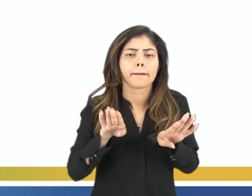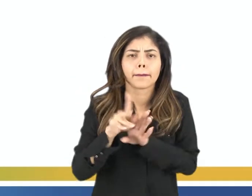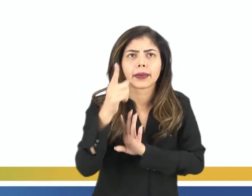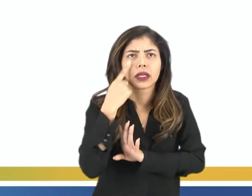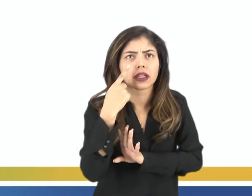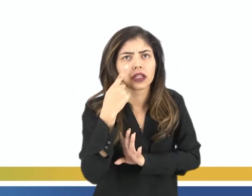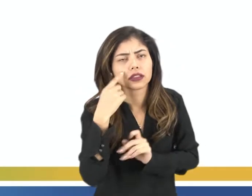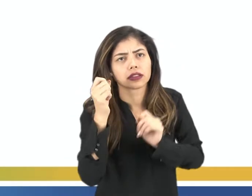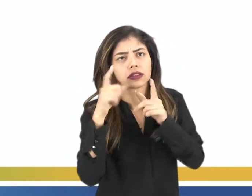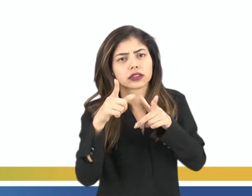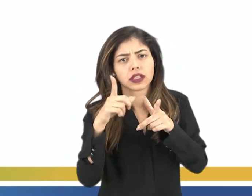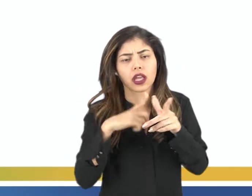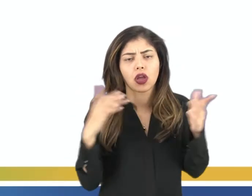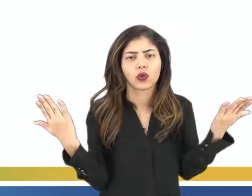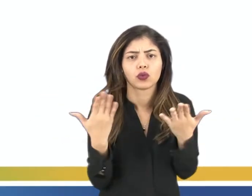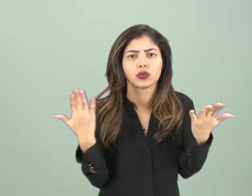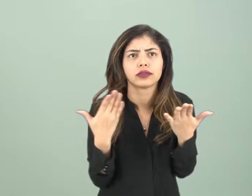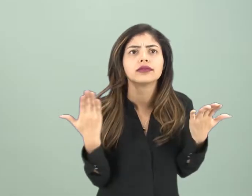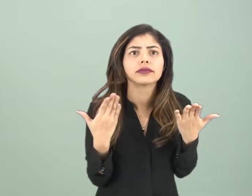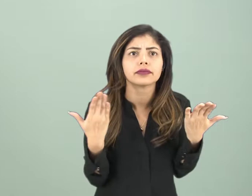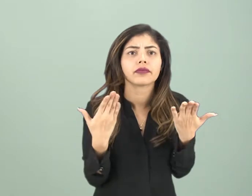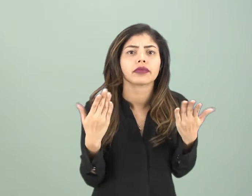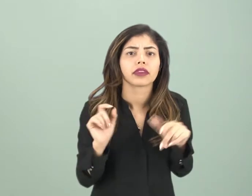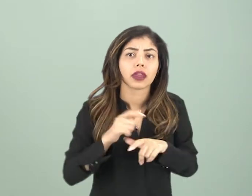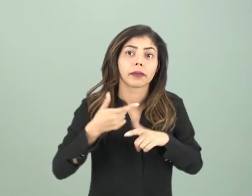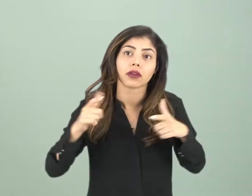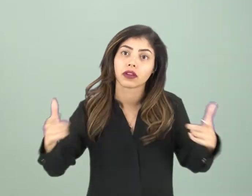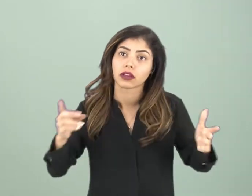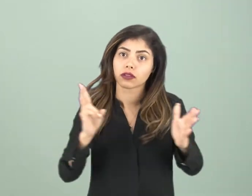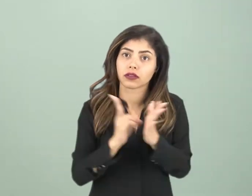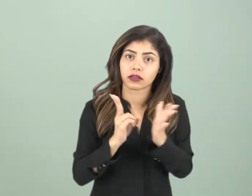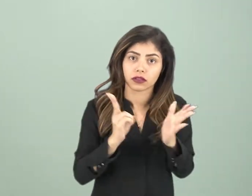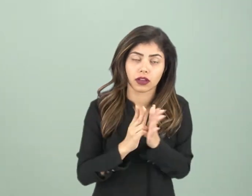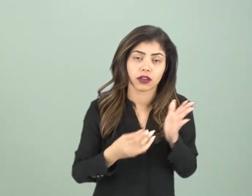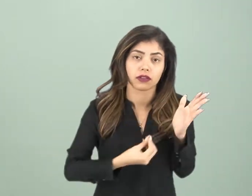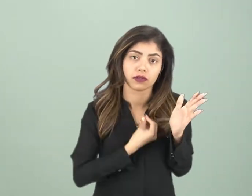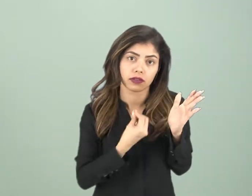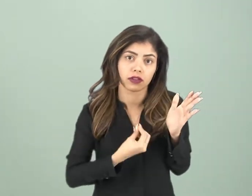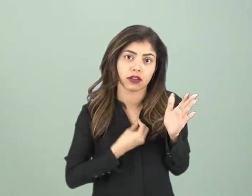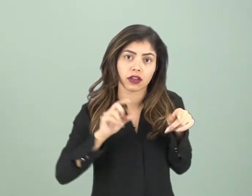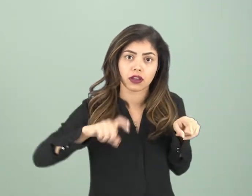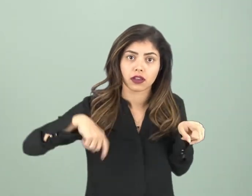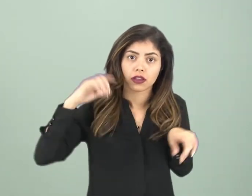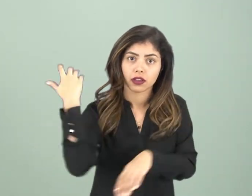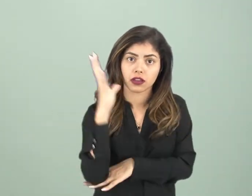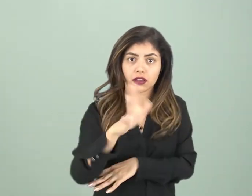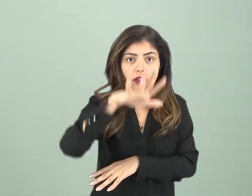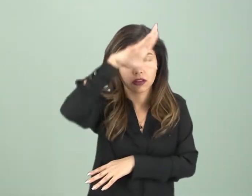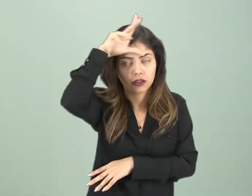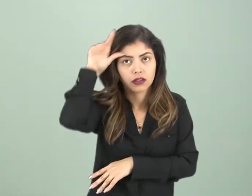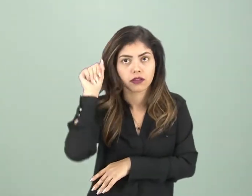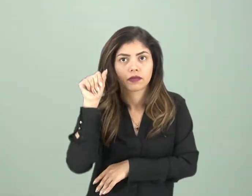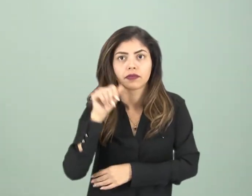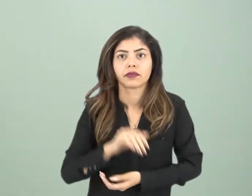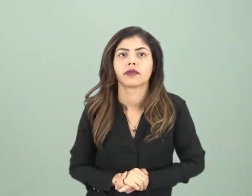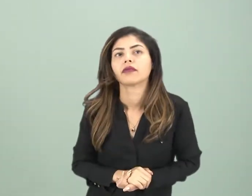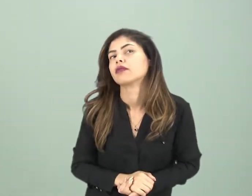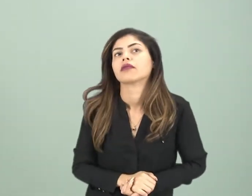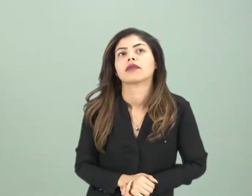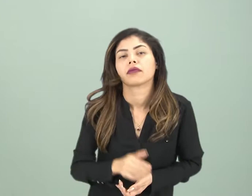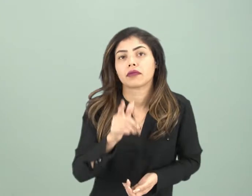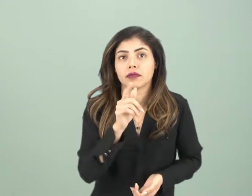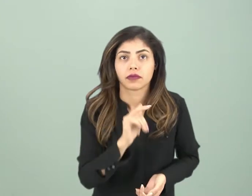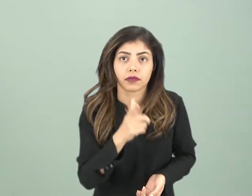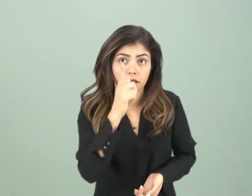observar que hoje, atualmente, né, a maioria dos índios eles vivem na floresta amazônica. Né? Então aqui nós temos esse